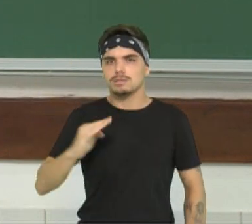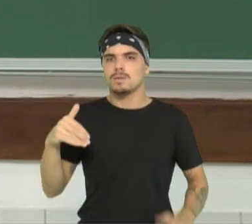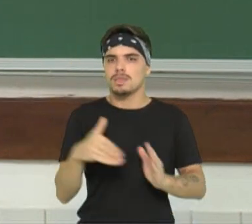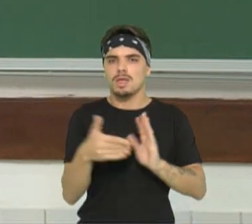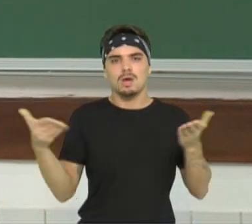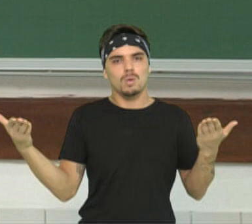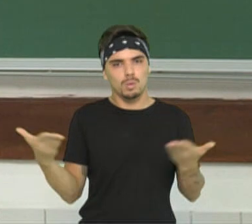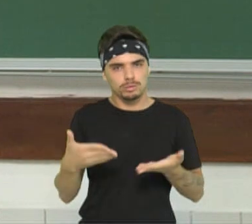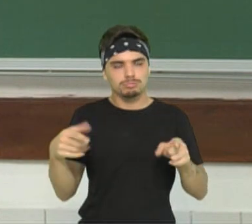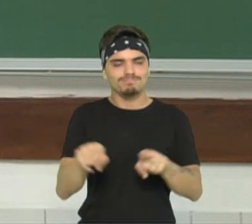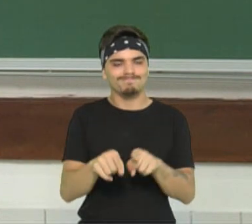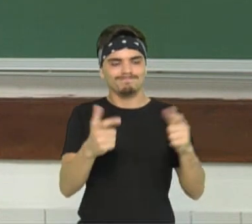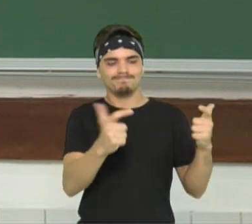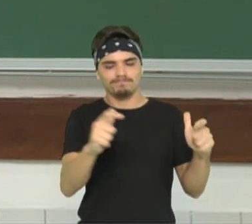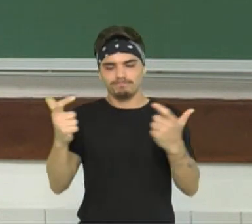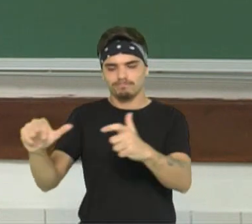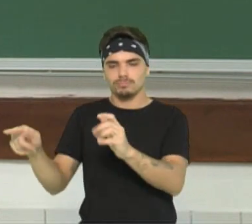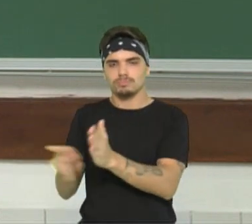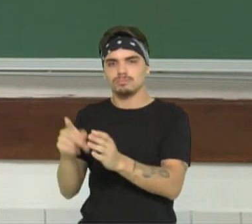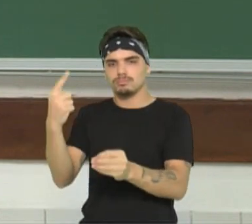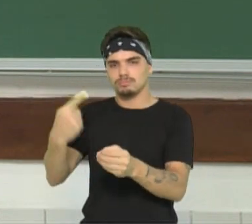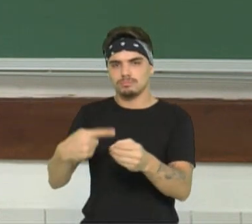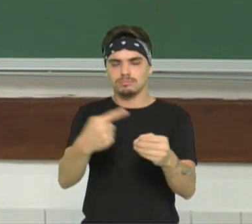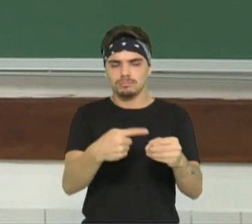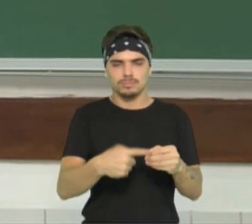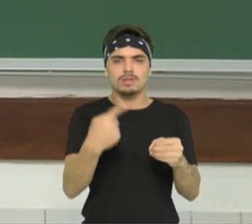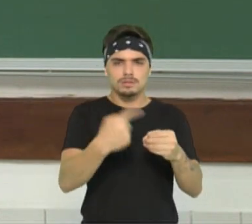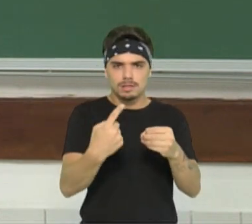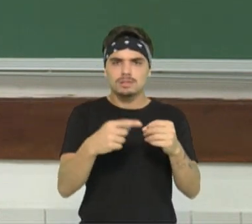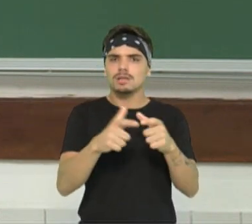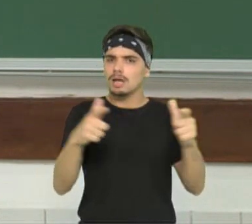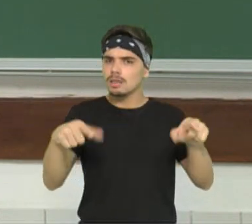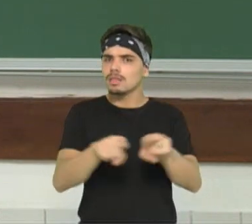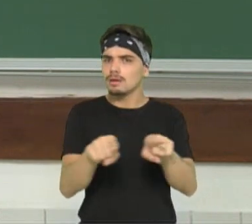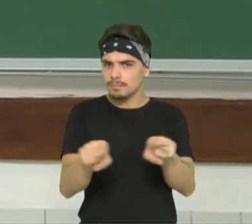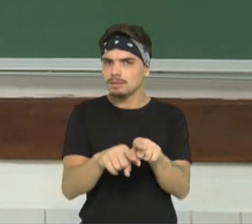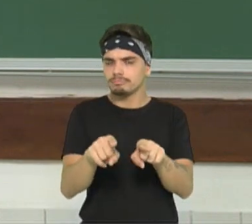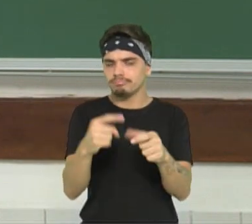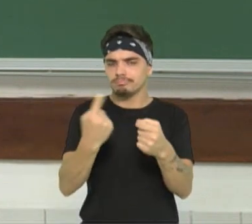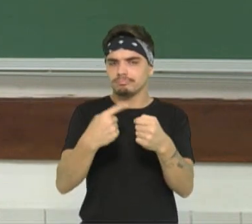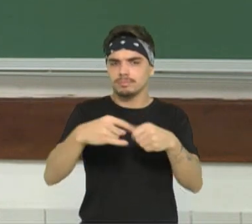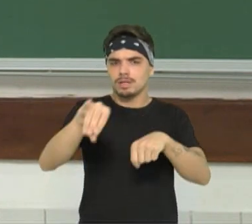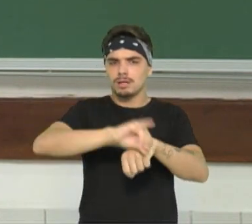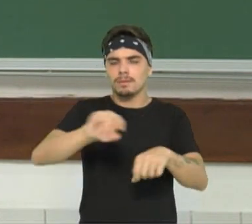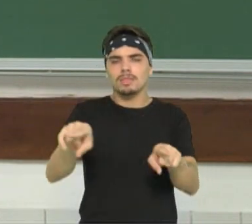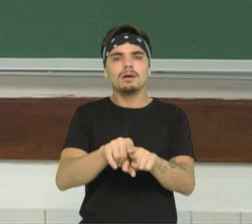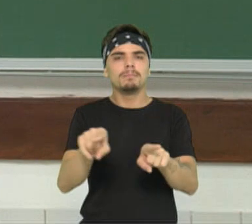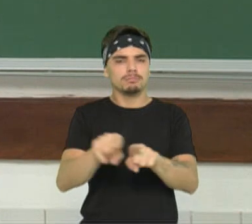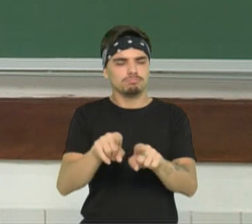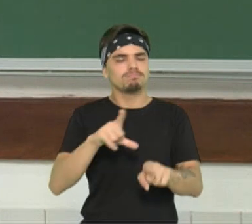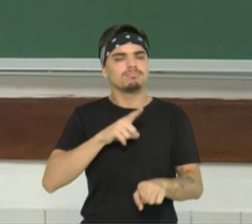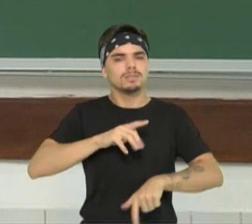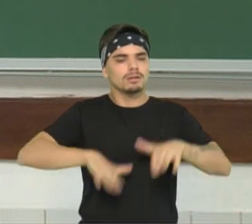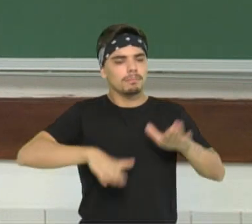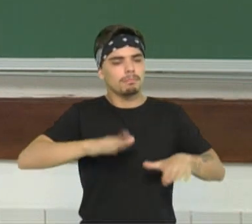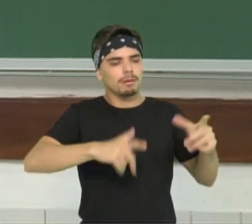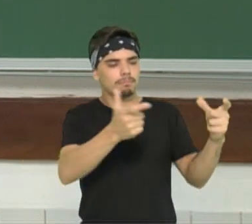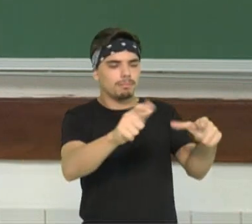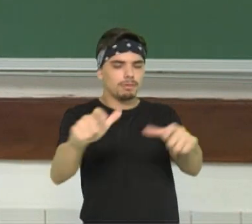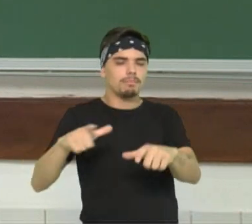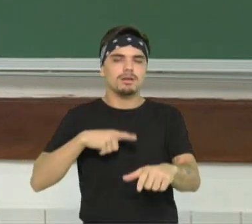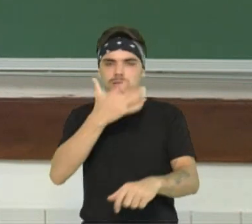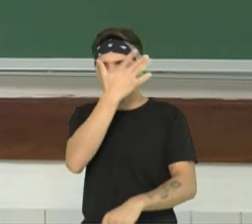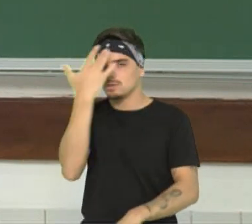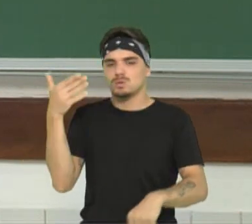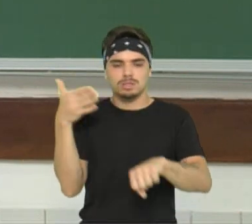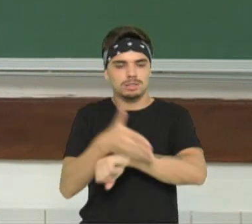hoje, nesses espaços urbanos, mesmo nas cidades maiores. Existem diferentes lugares onde as pessoas não têm acesso